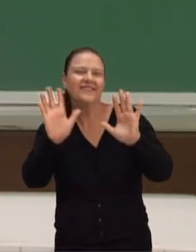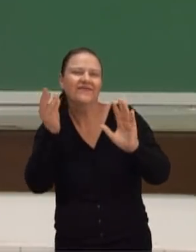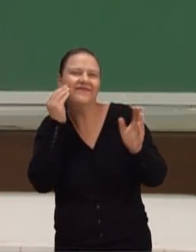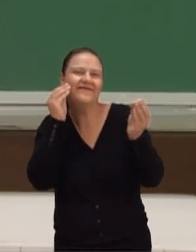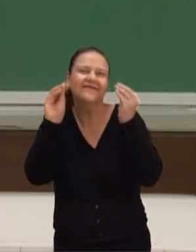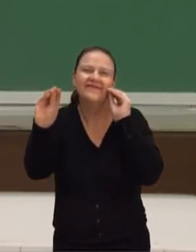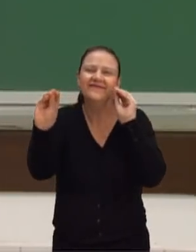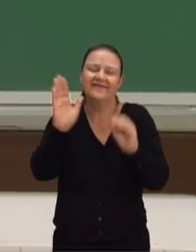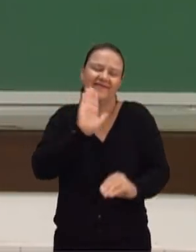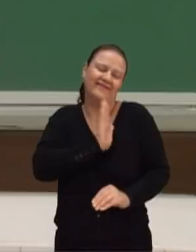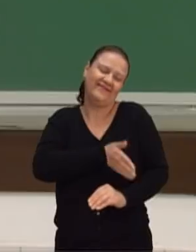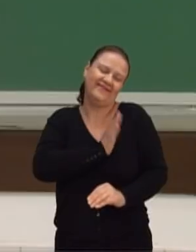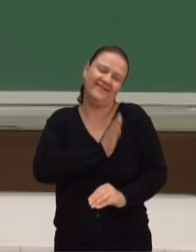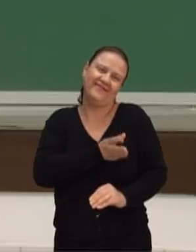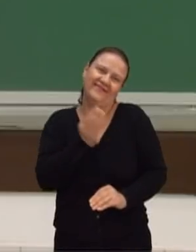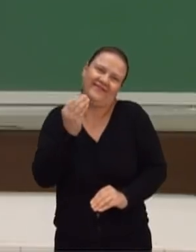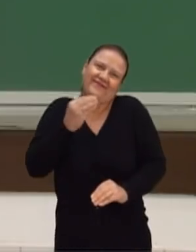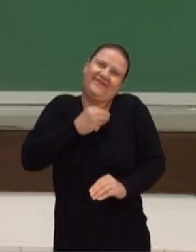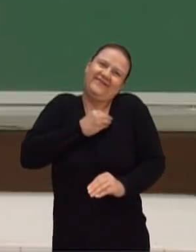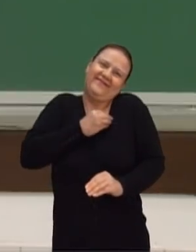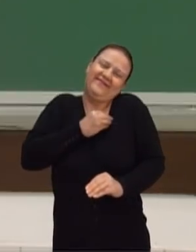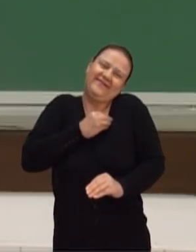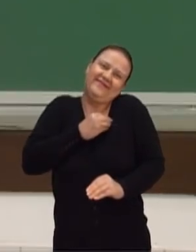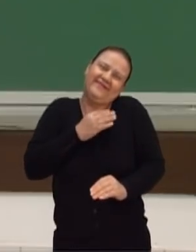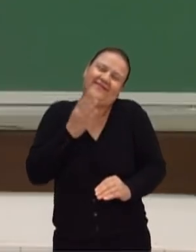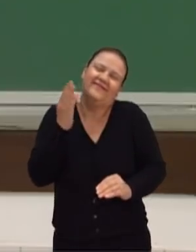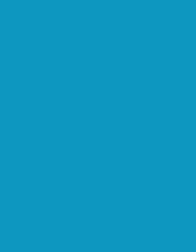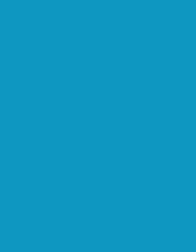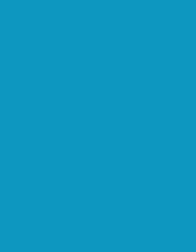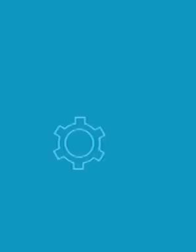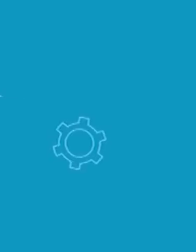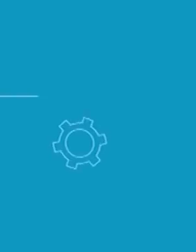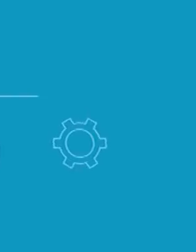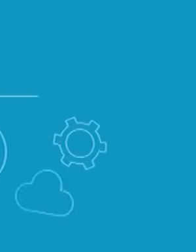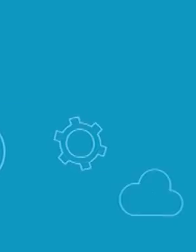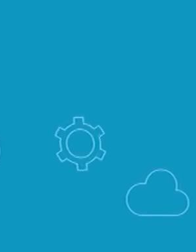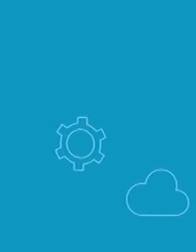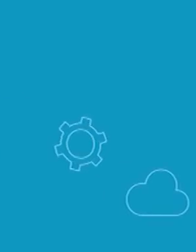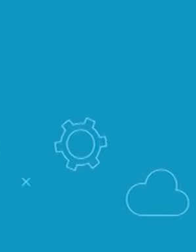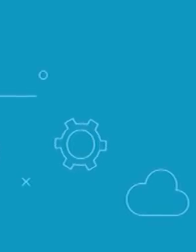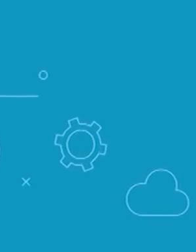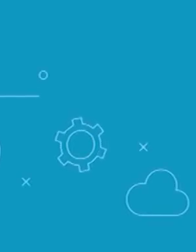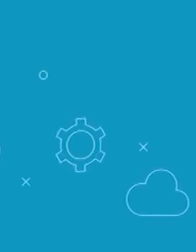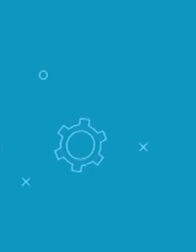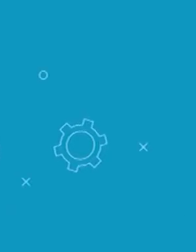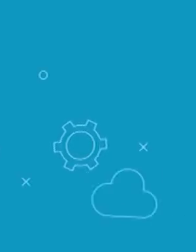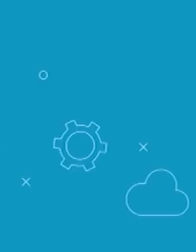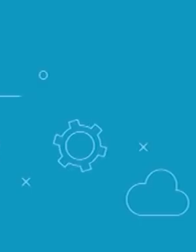em seus corações. Até a próxima aula.